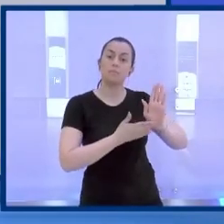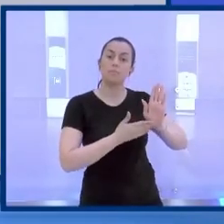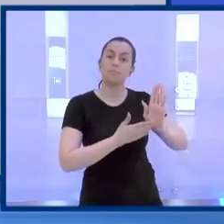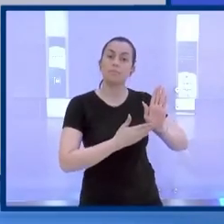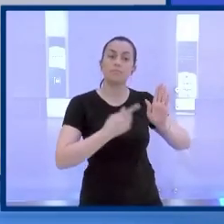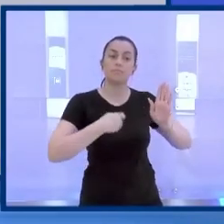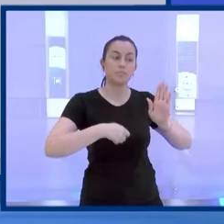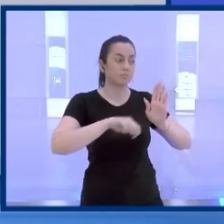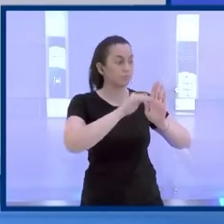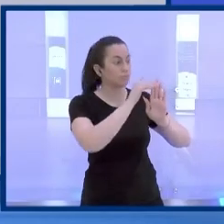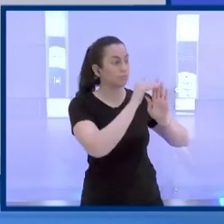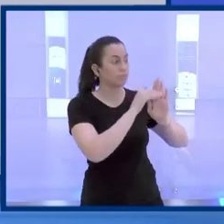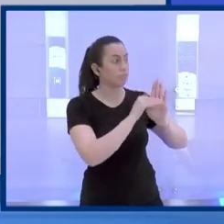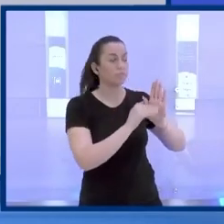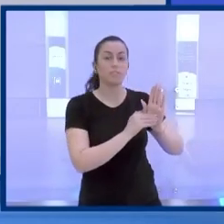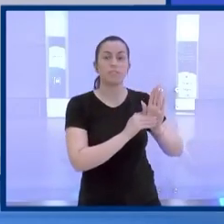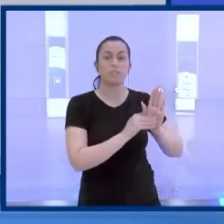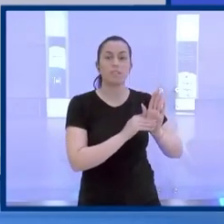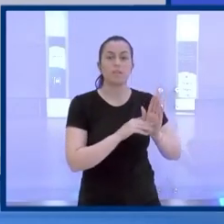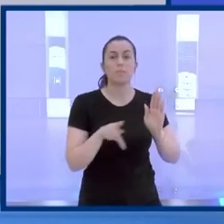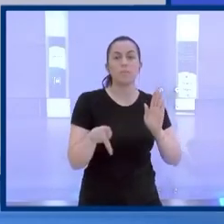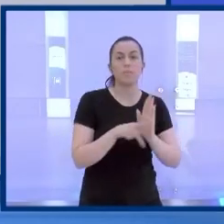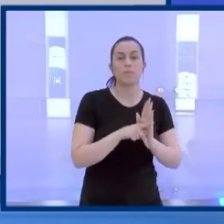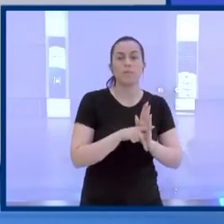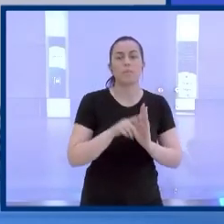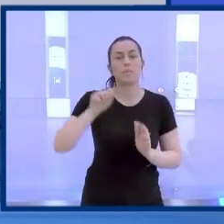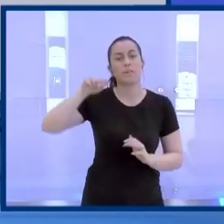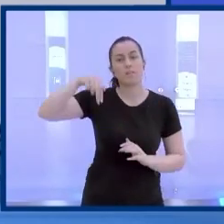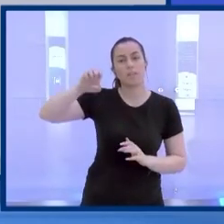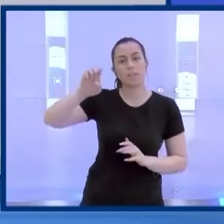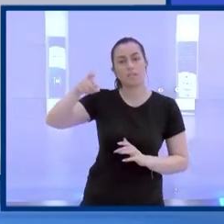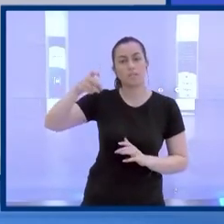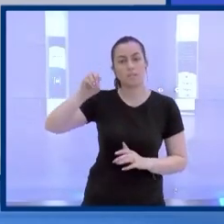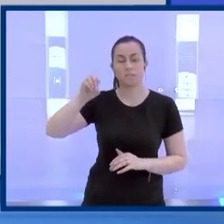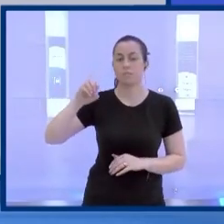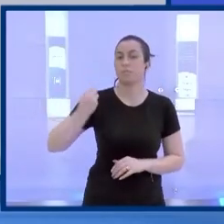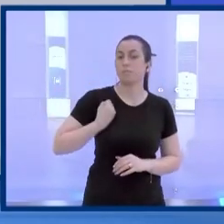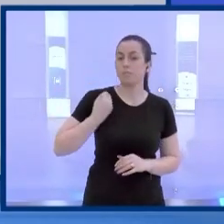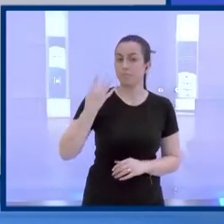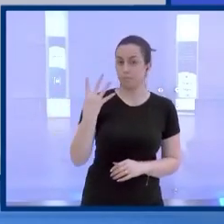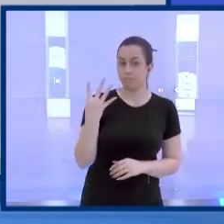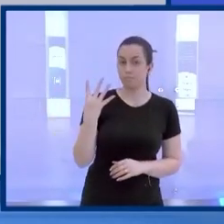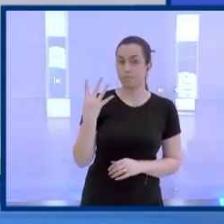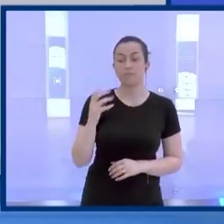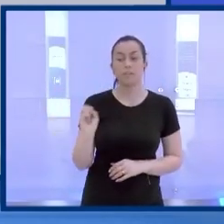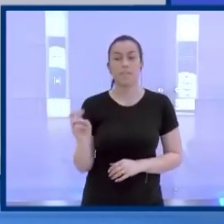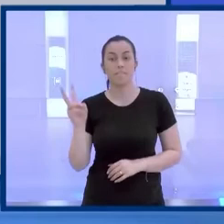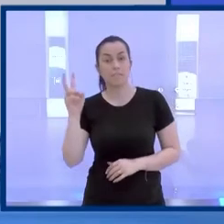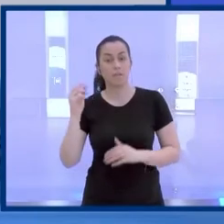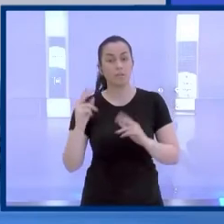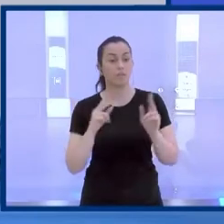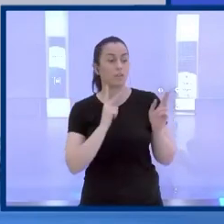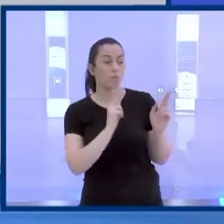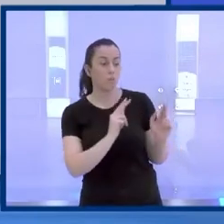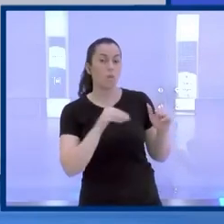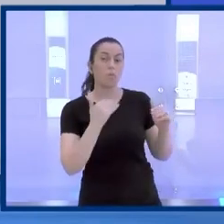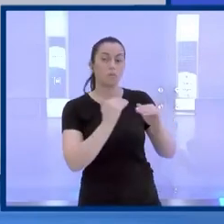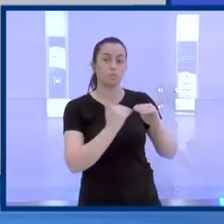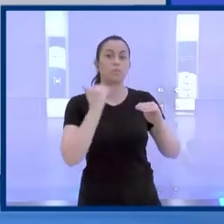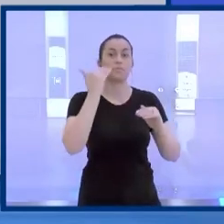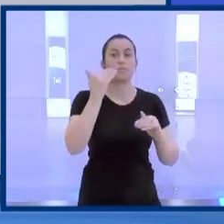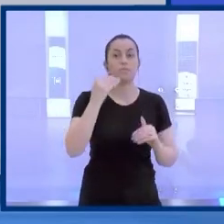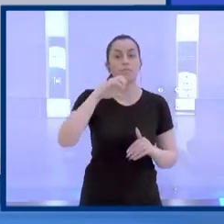modelo de que trata o anexo 4, modelo de proposta econômica. Deverão oferecer valor igual ou superior a